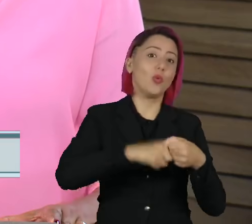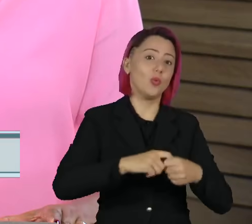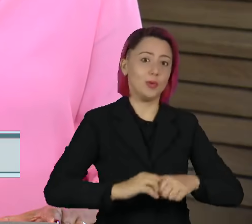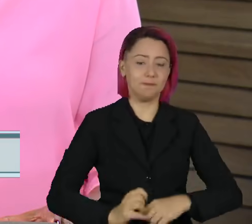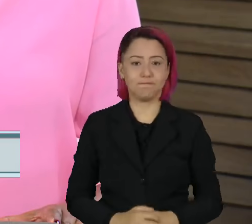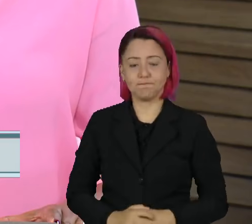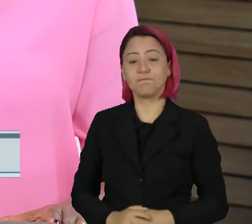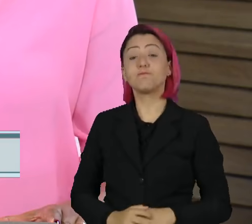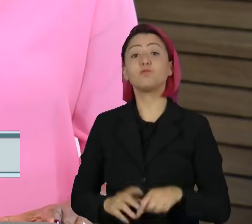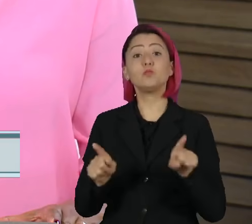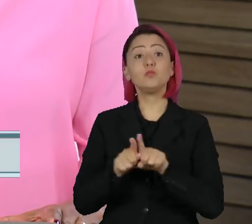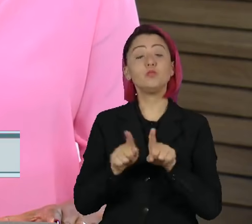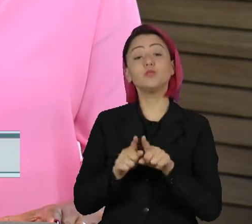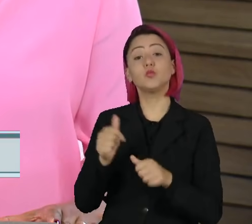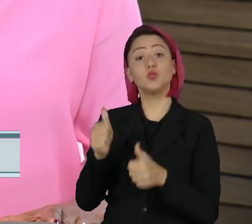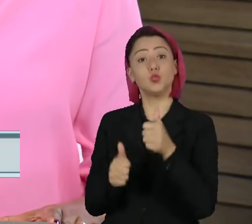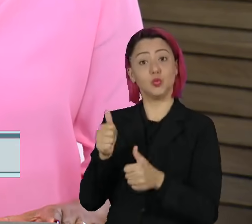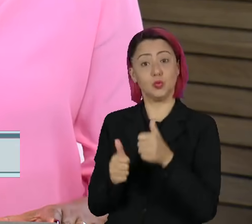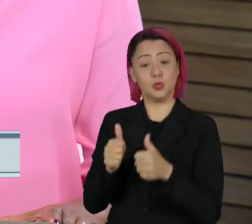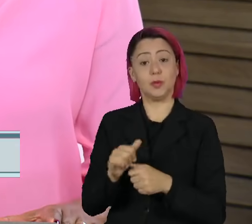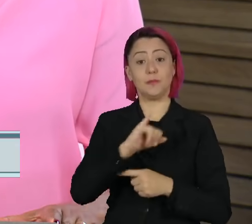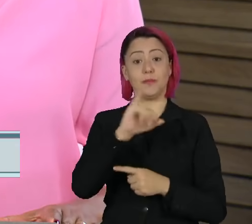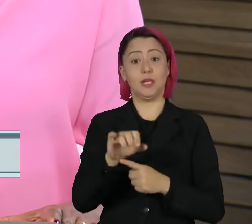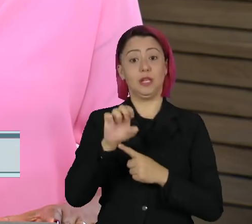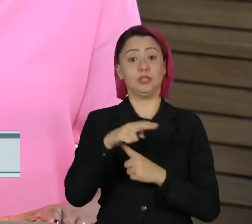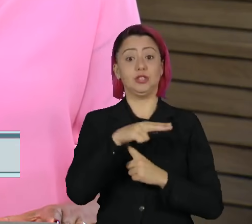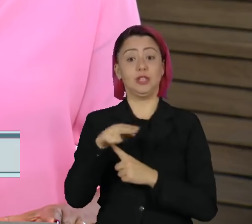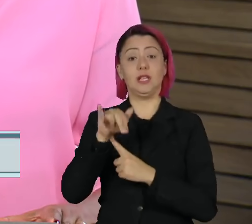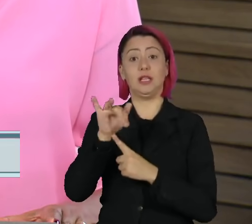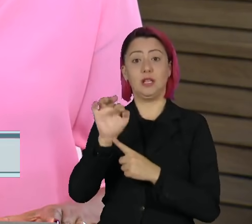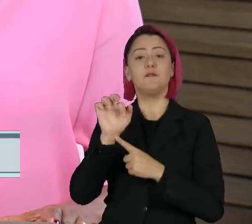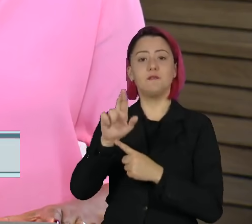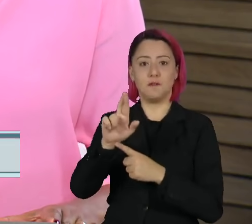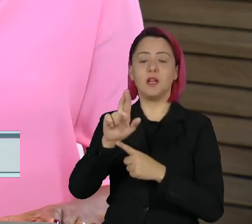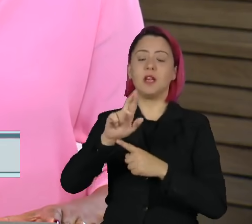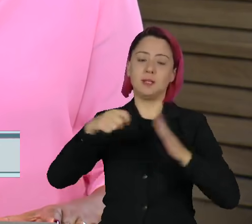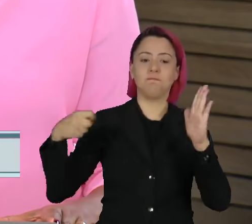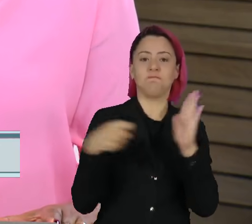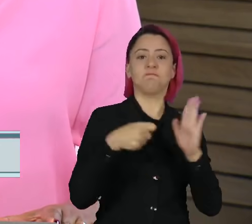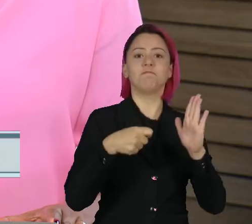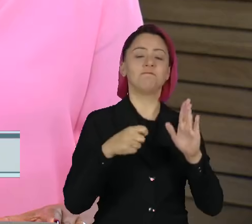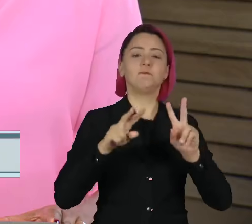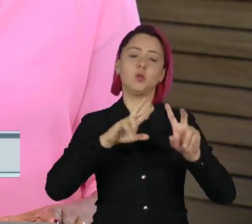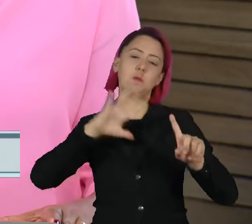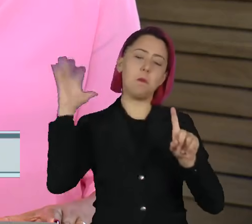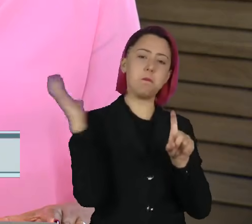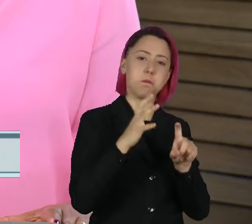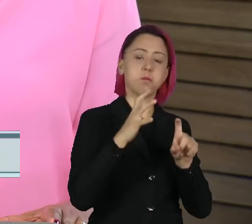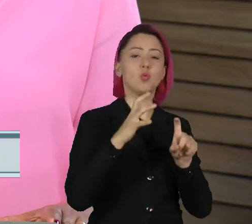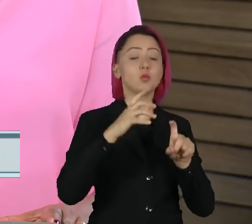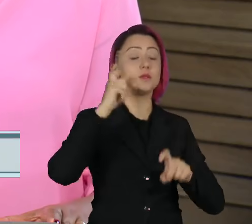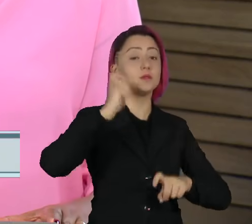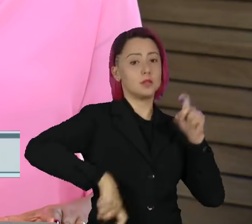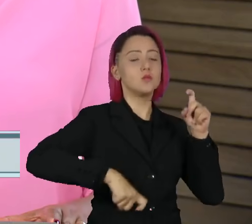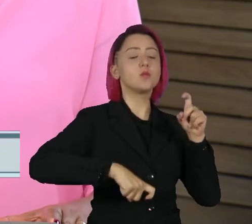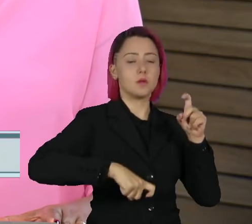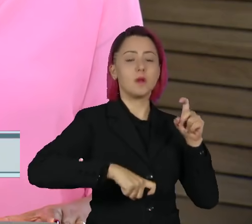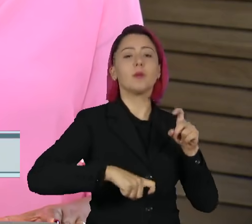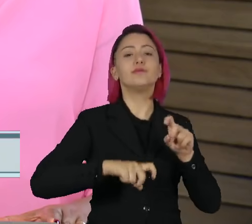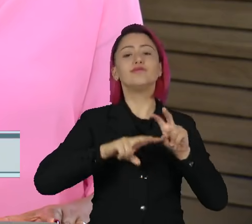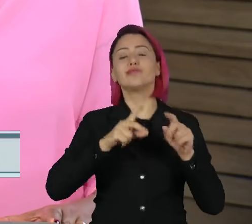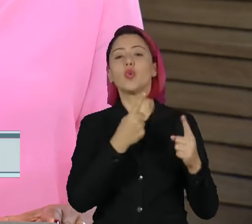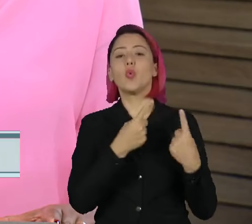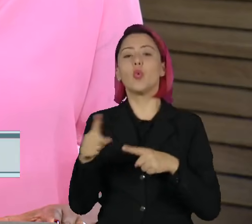a jogadora Jennifer Musso formalizou denúncia por agressão sexual contra o presidente da federação espanhola de futebol